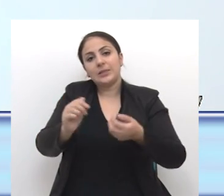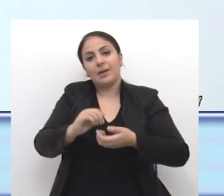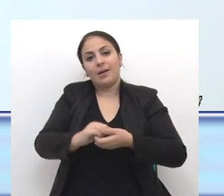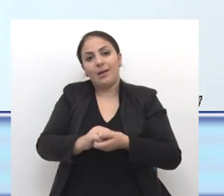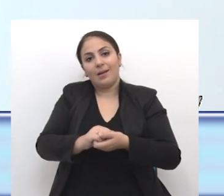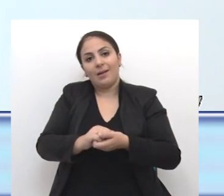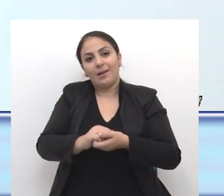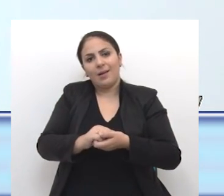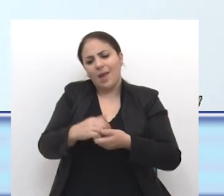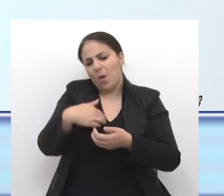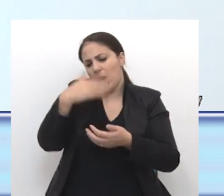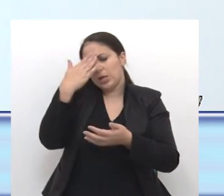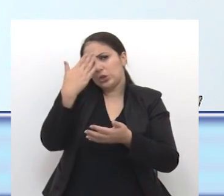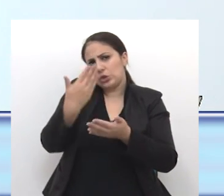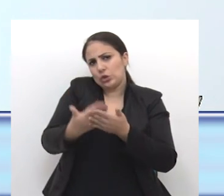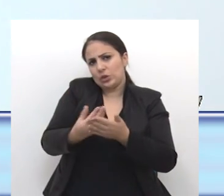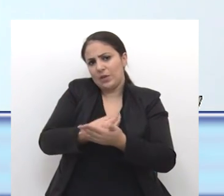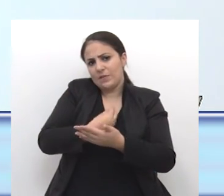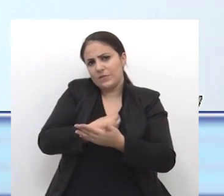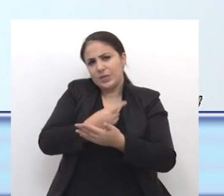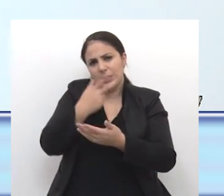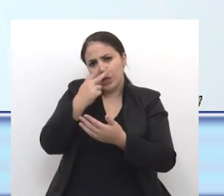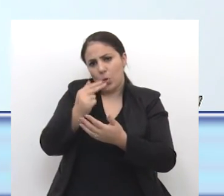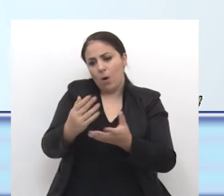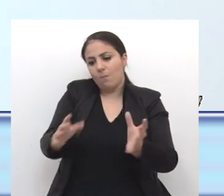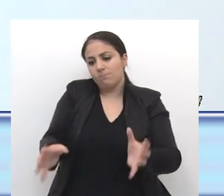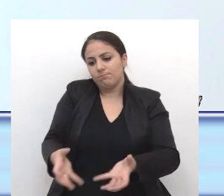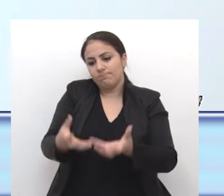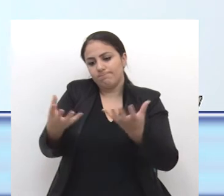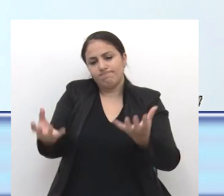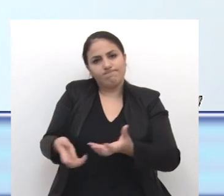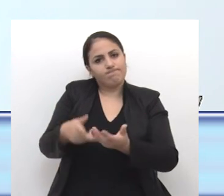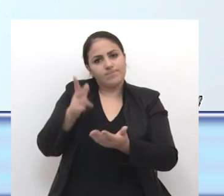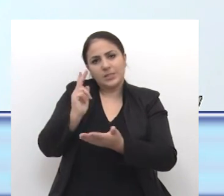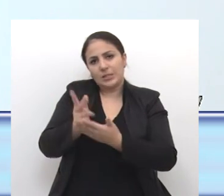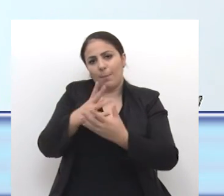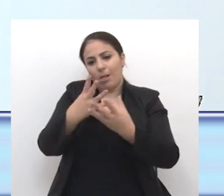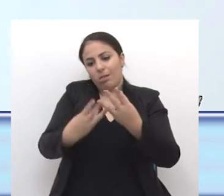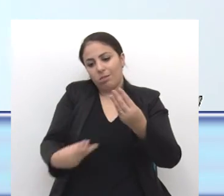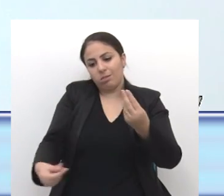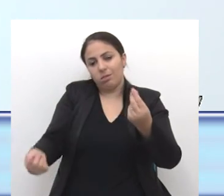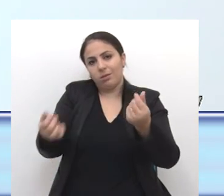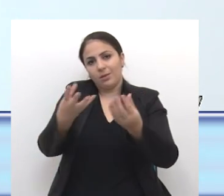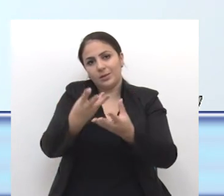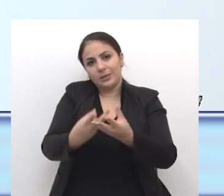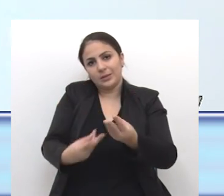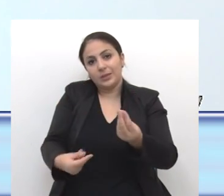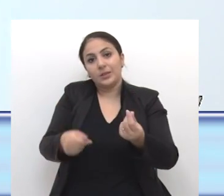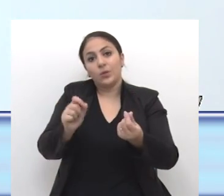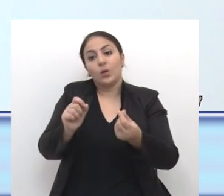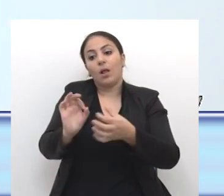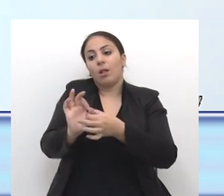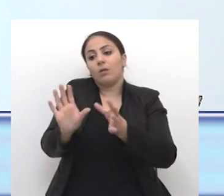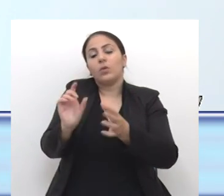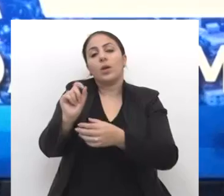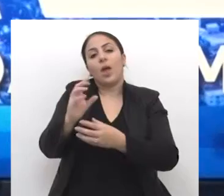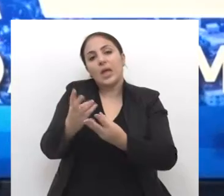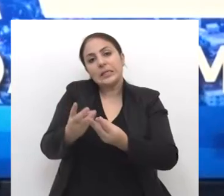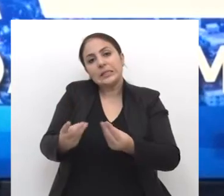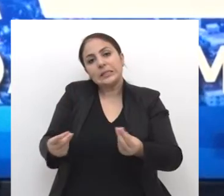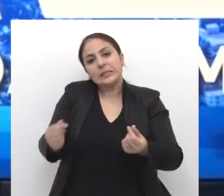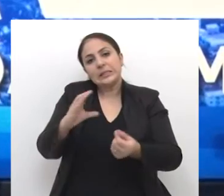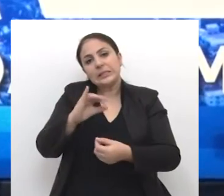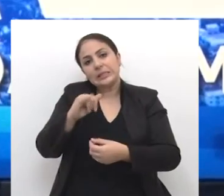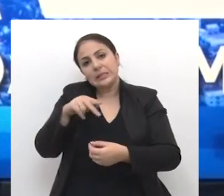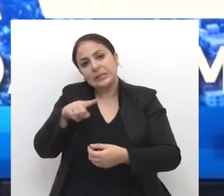acredito que a vida é um processo de queimar-se, né? De queima contínua. E o que sobra são cinzas.